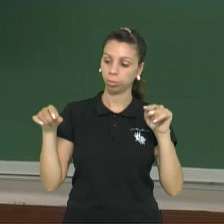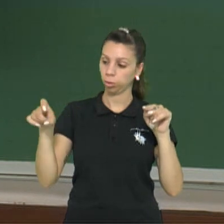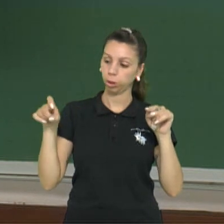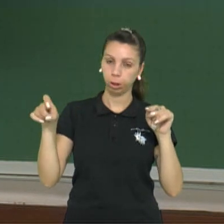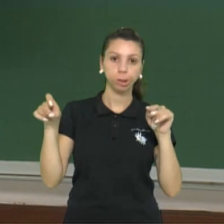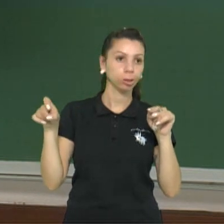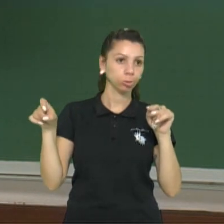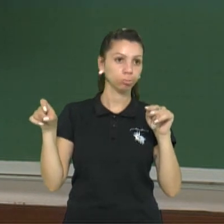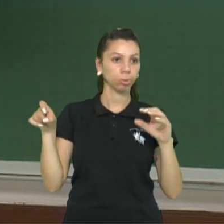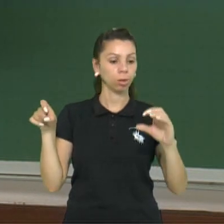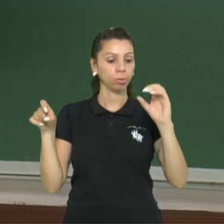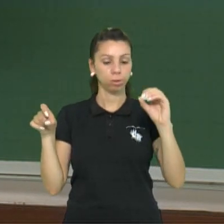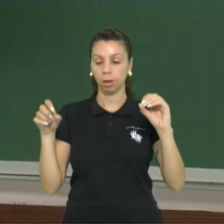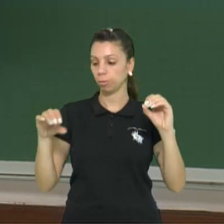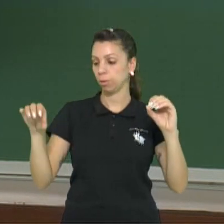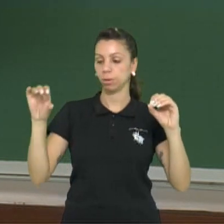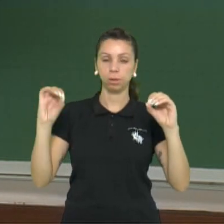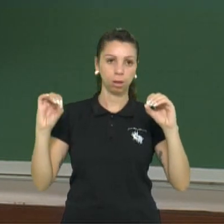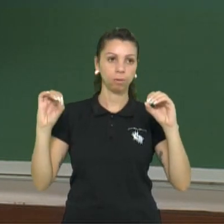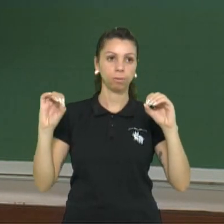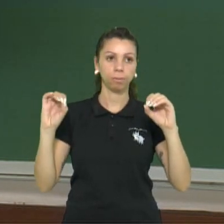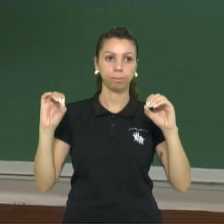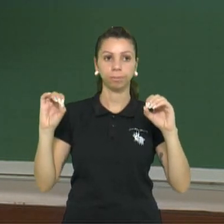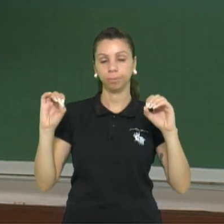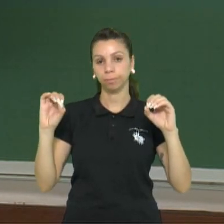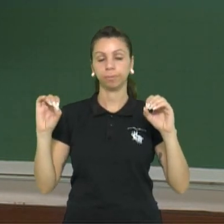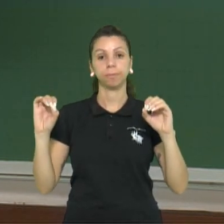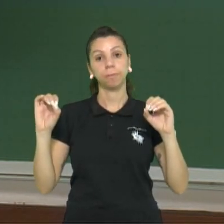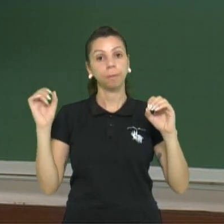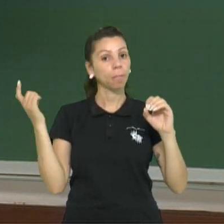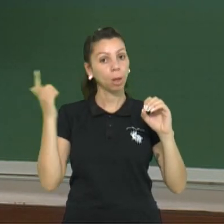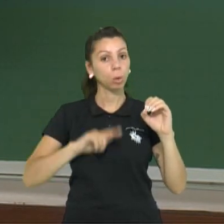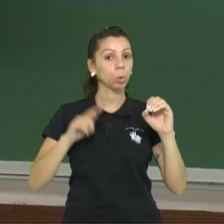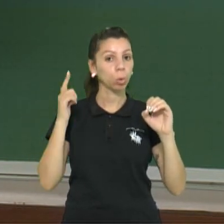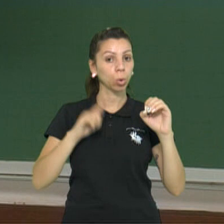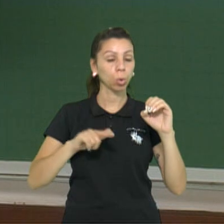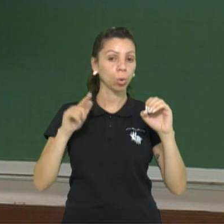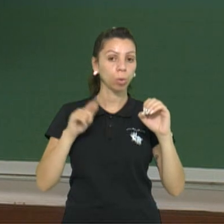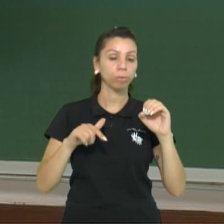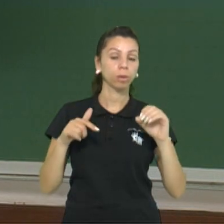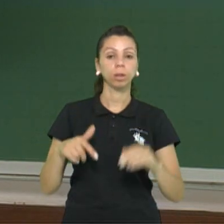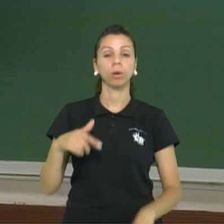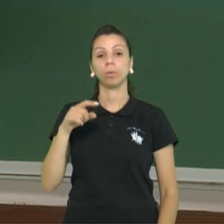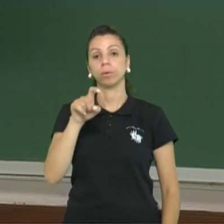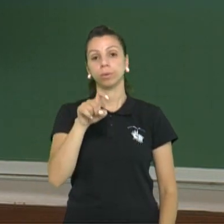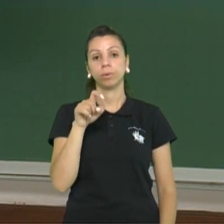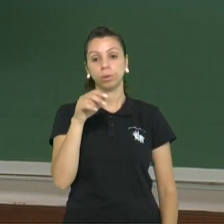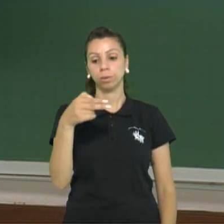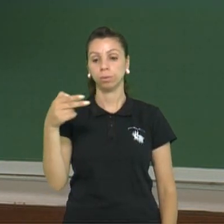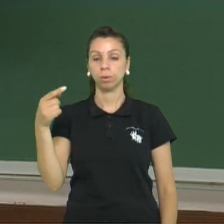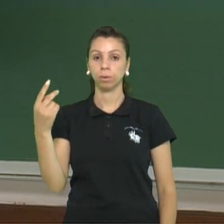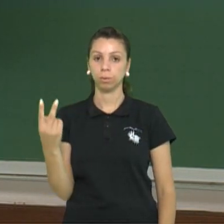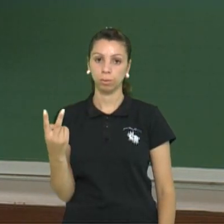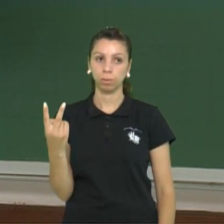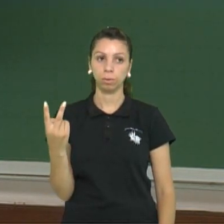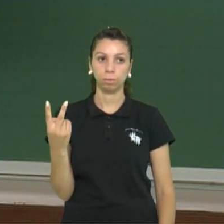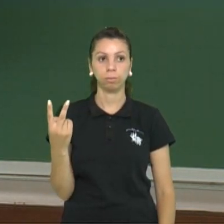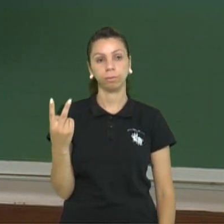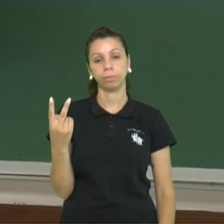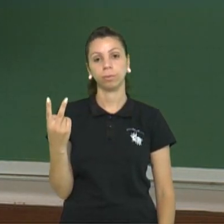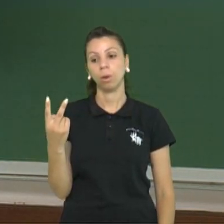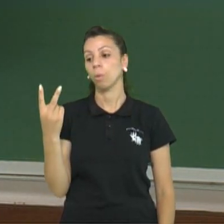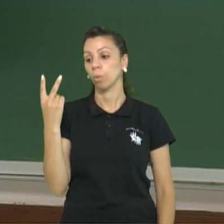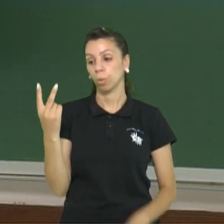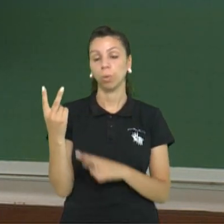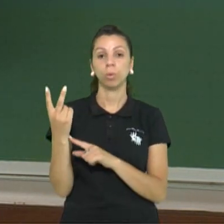0, então 0 é uma raiz, e tocou aqui novamente, no x igual a 2. Então, eu tenho o 2 como